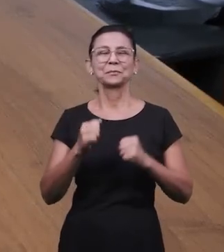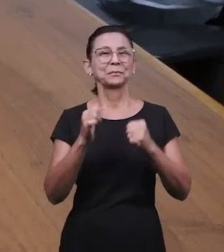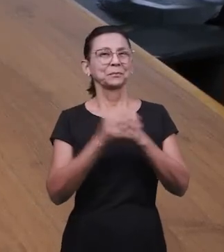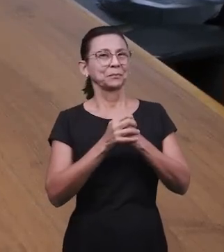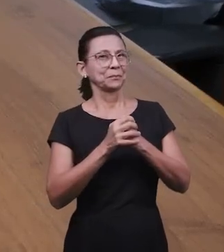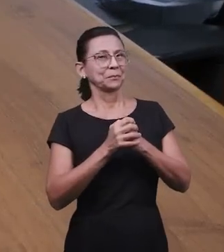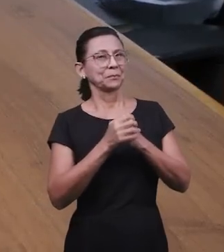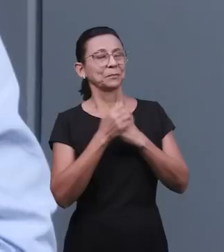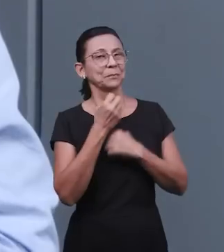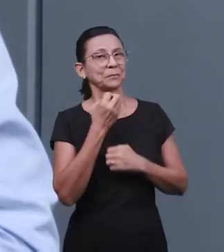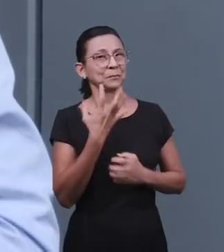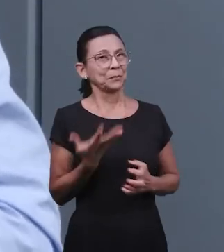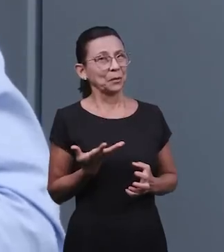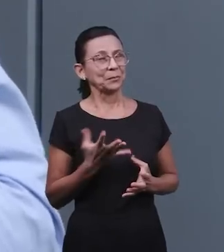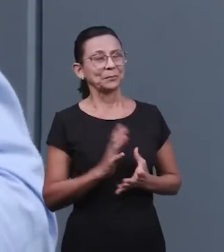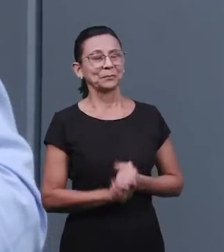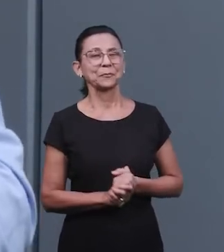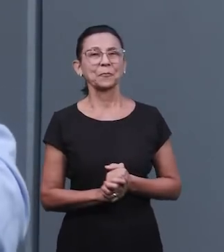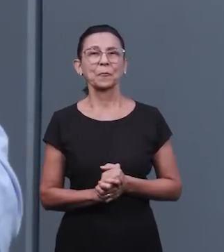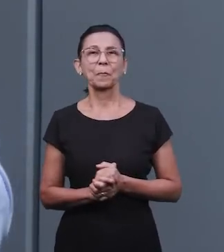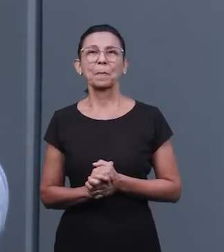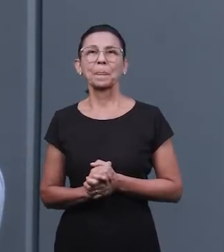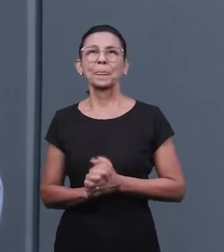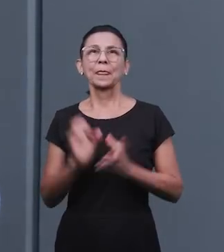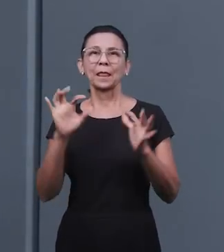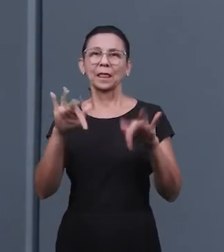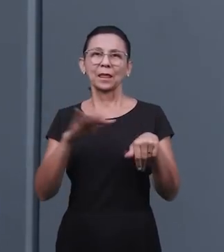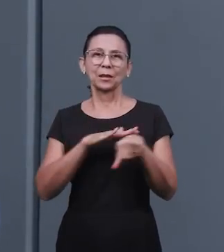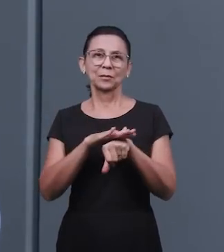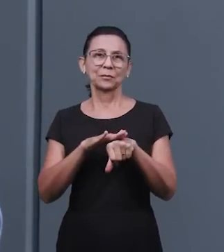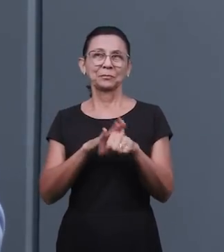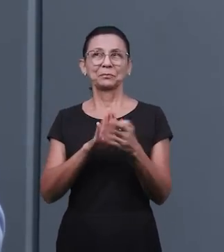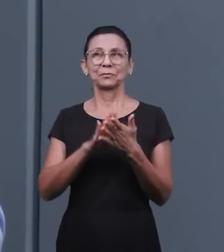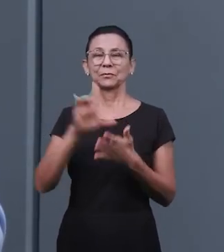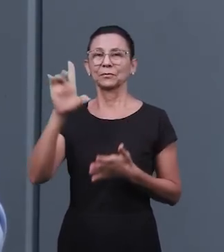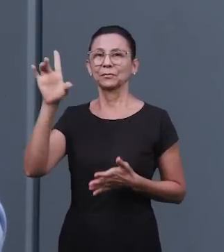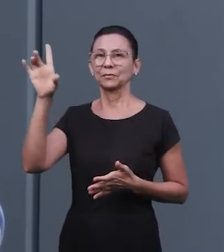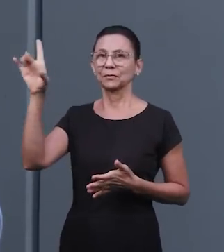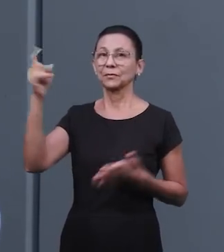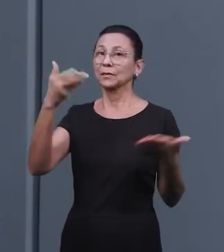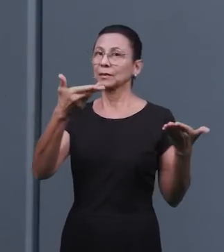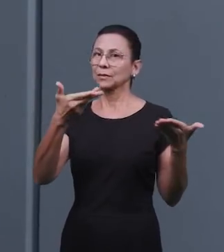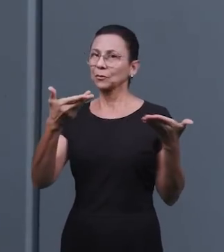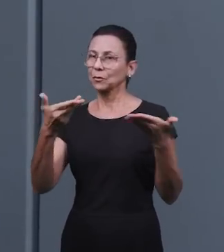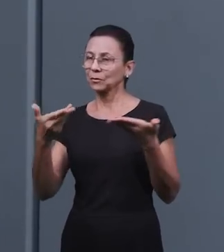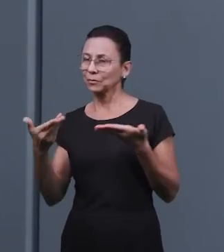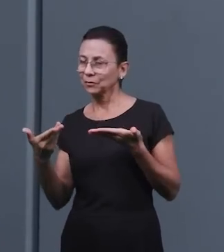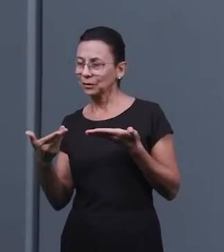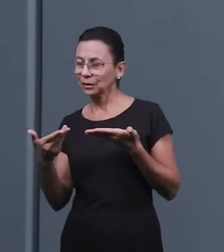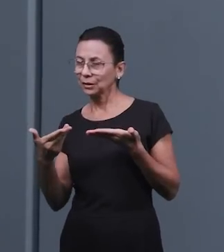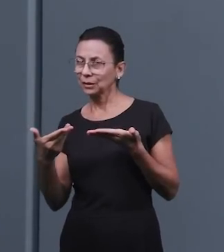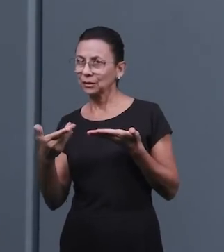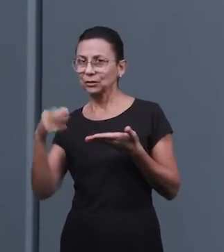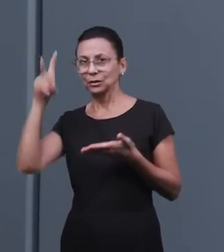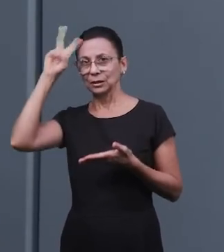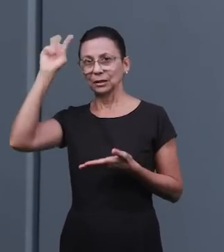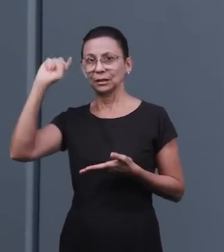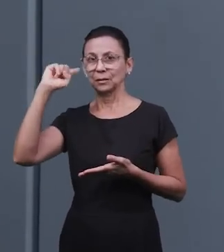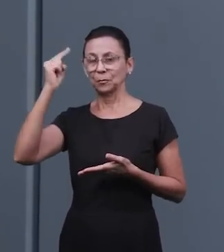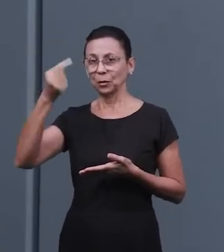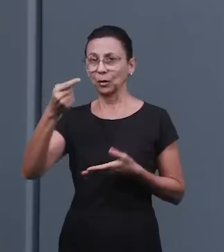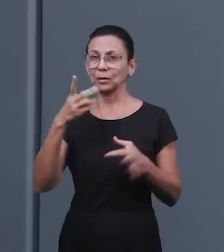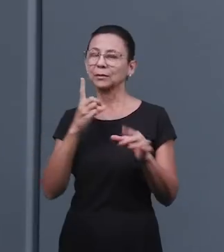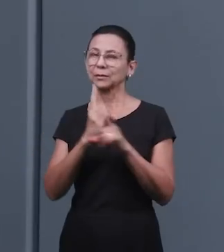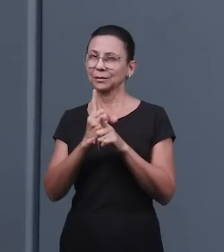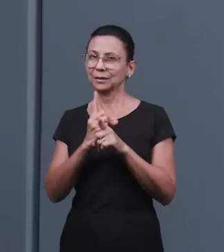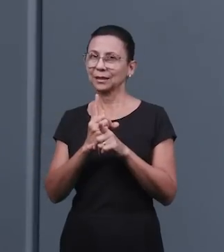módulo. Amém. Bom, a gente chega então ao final de mais uma edição do programa Conversas Bíblicas. Já fica o convite para você, para na próxima